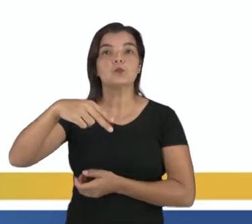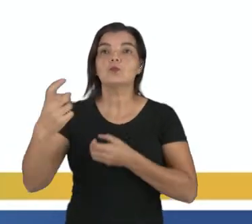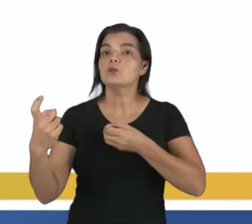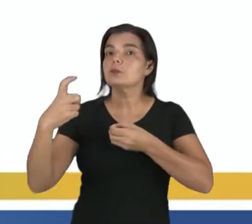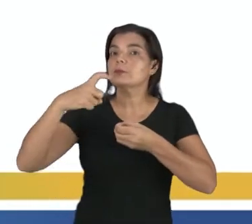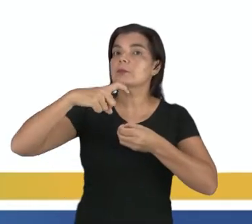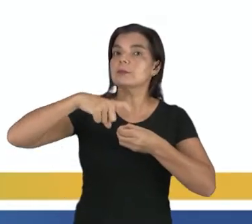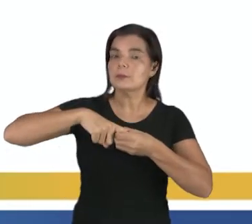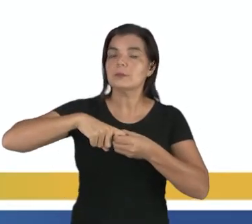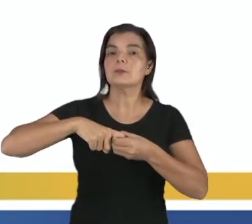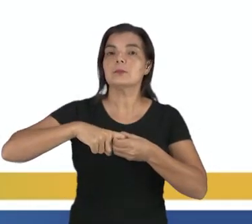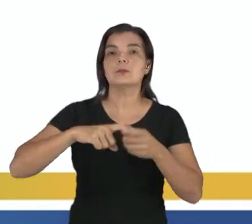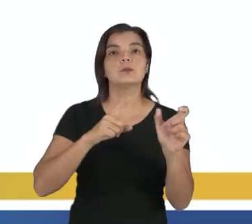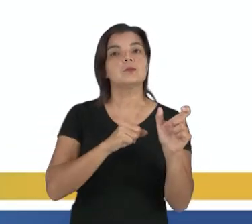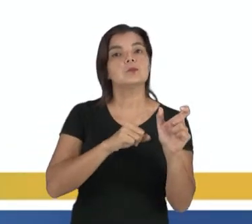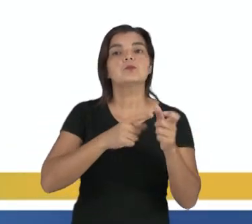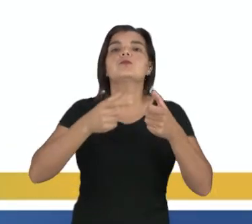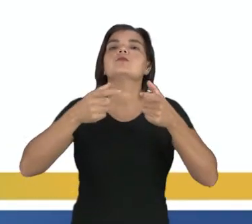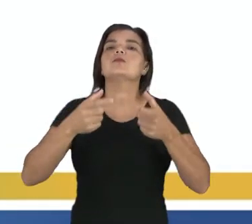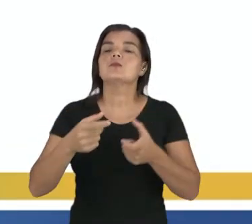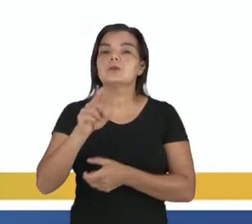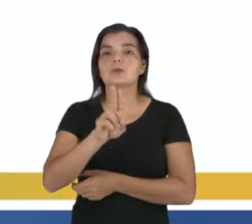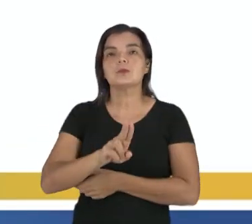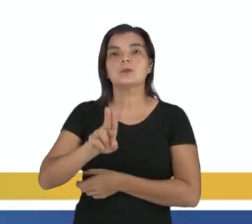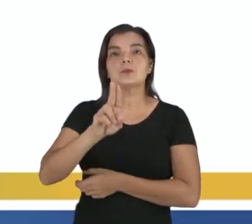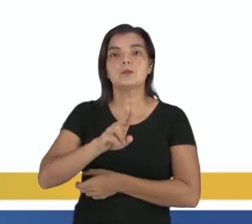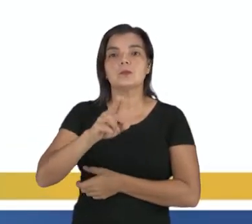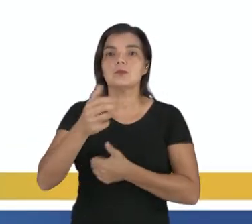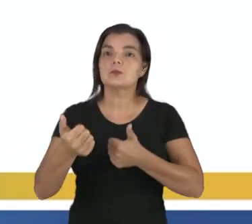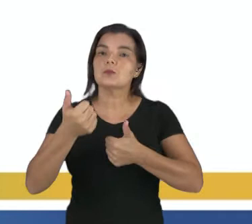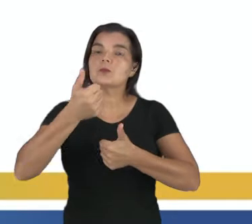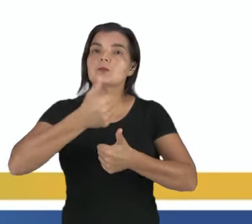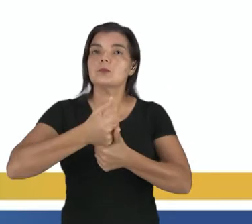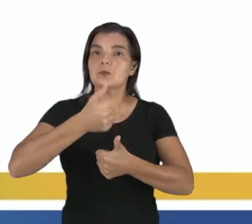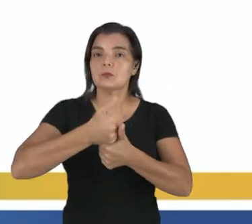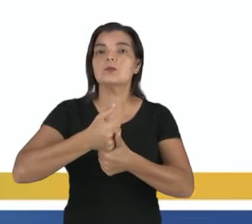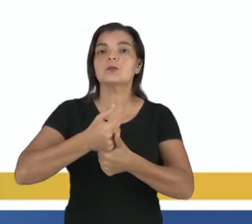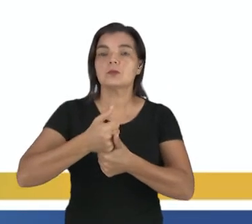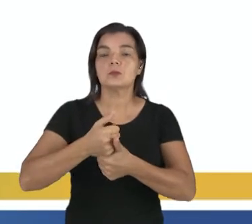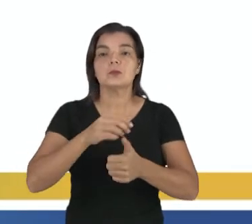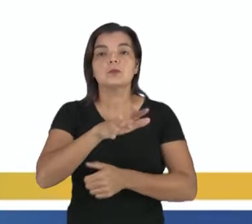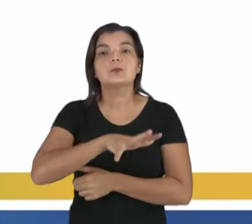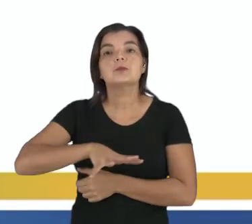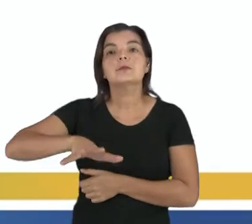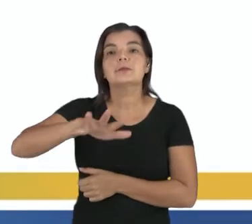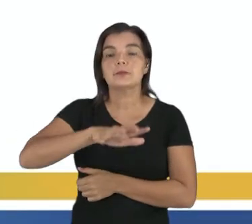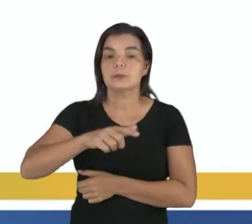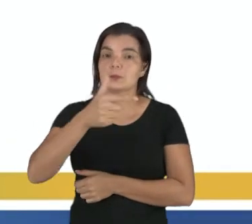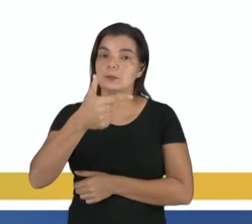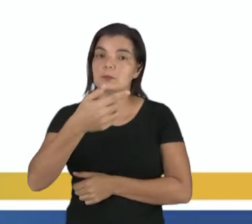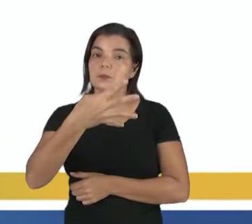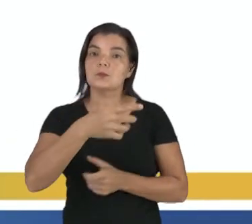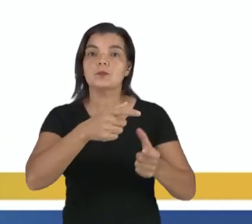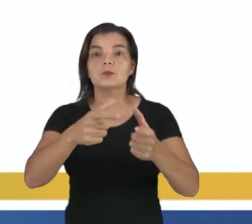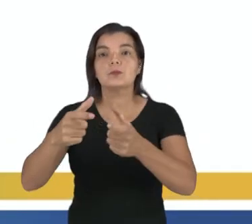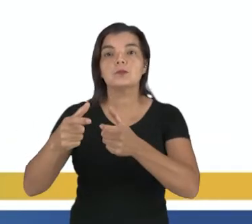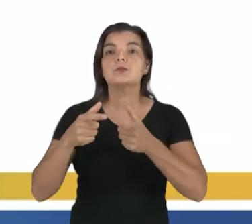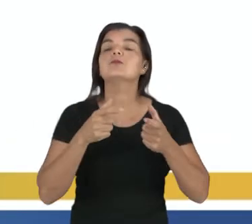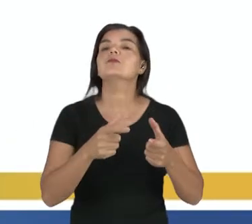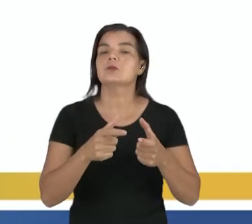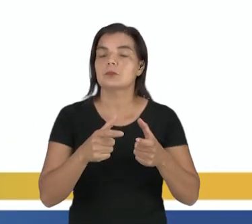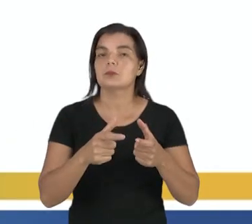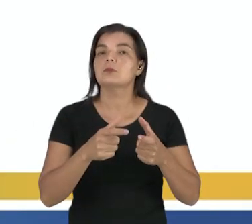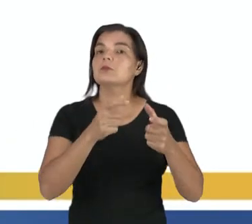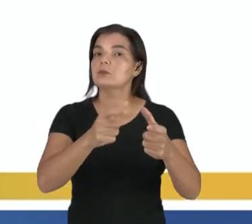retoma. A palavra onde está sendo usada para substituir áreas, as 24 áreas, são